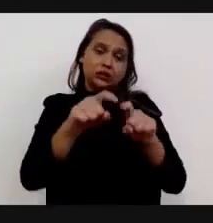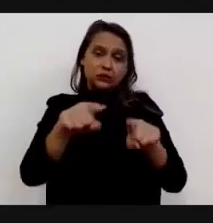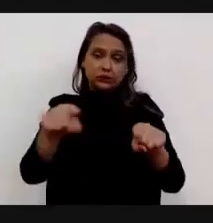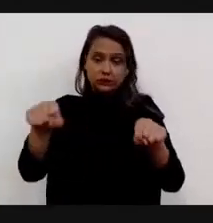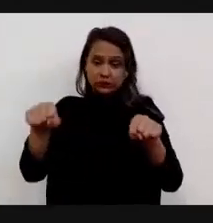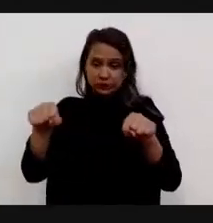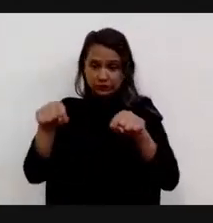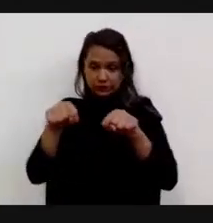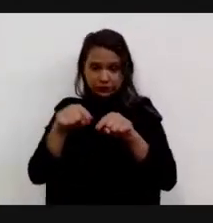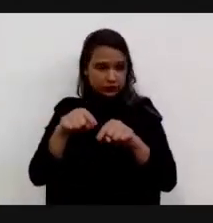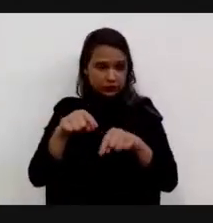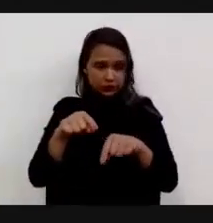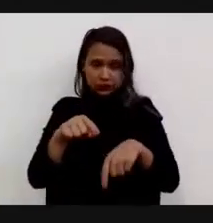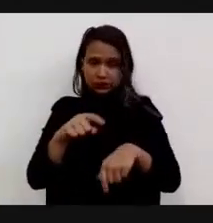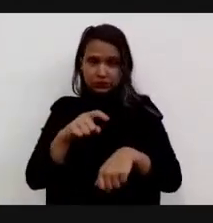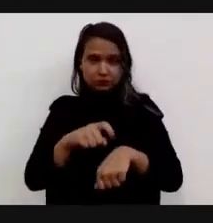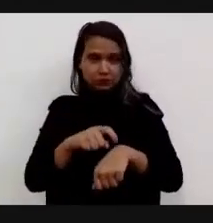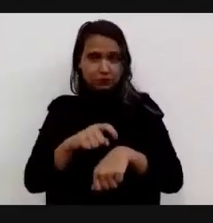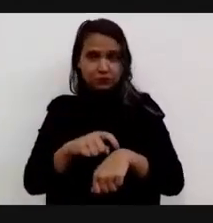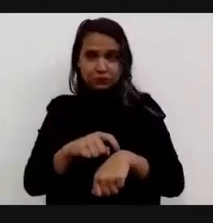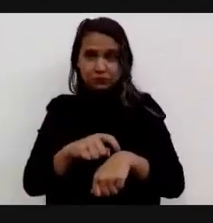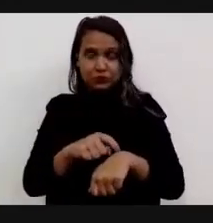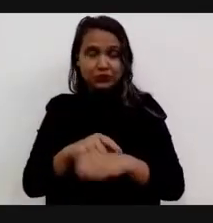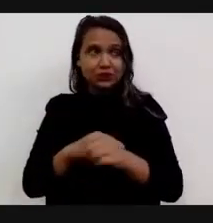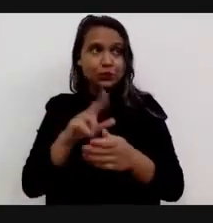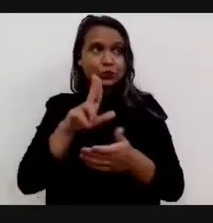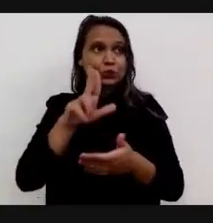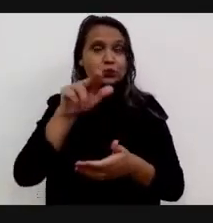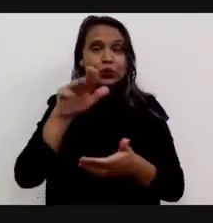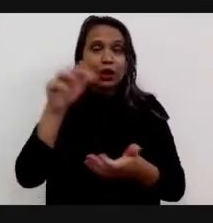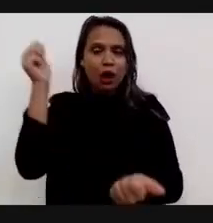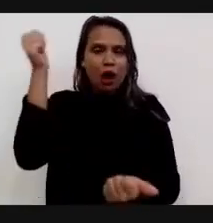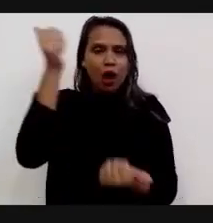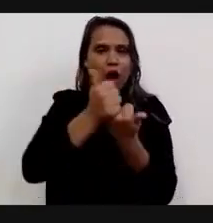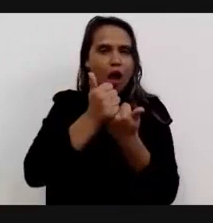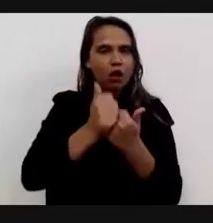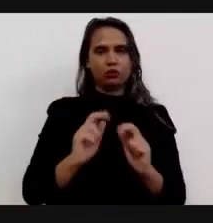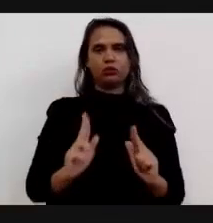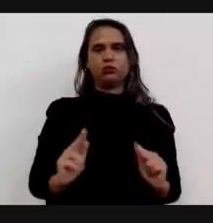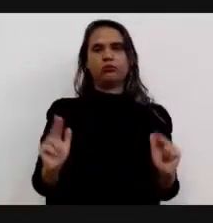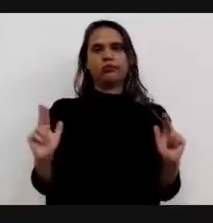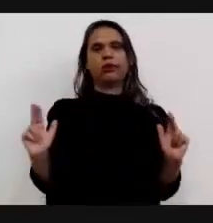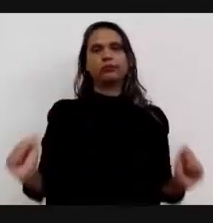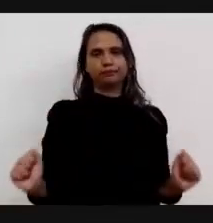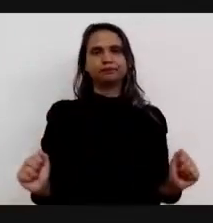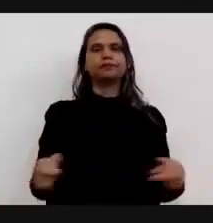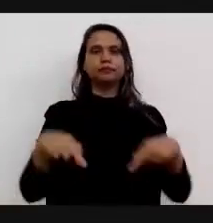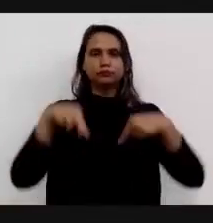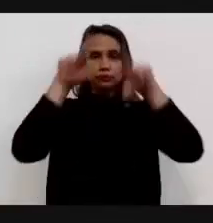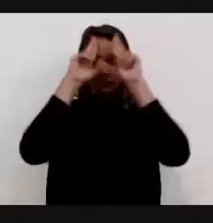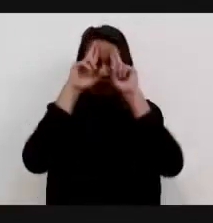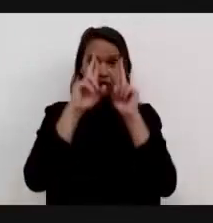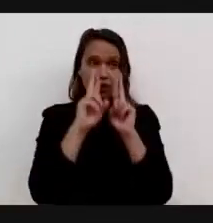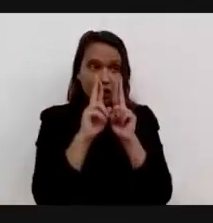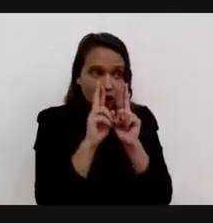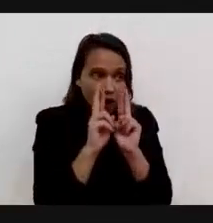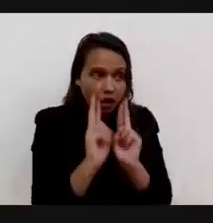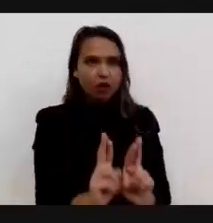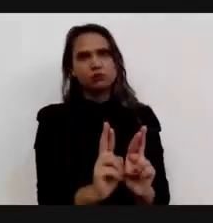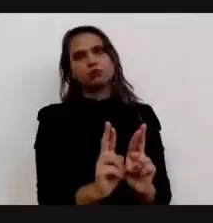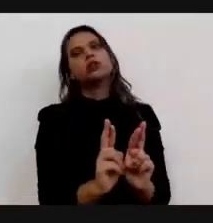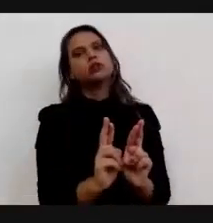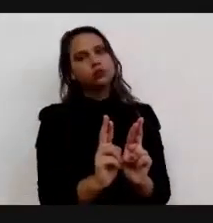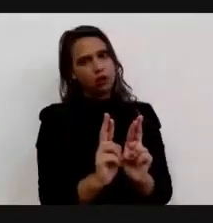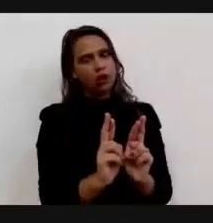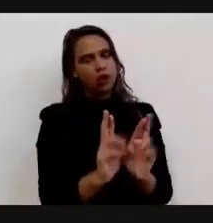situação, em momento algum, substitui a consulta prévia, que é muito mais solene, que tem que respeitar o que o outro pensa, o modo de